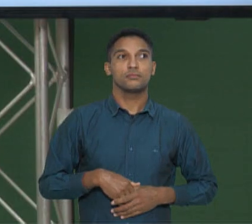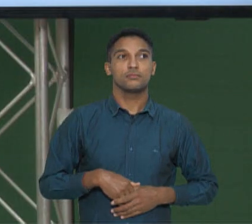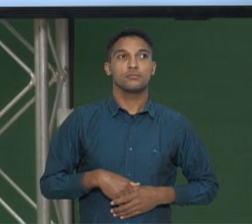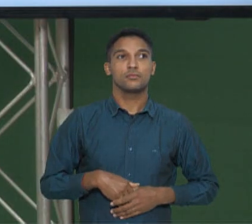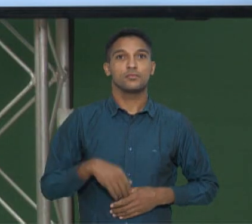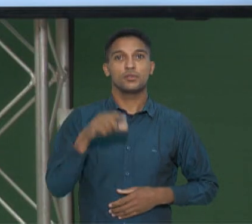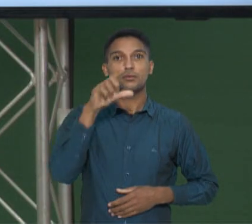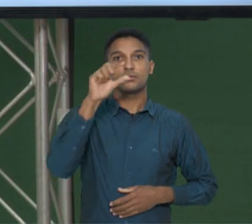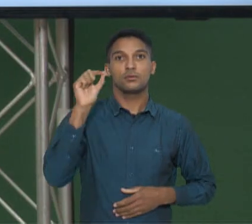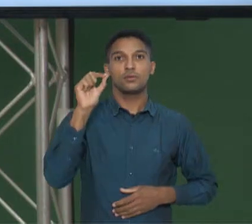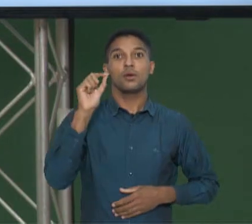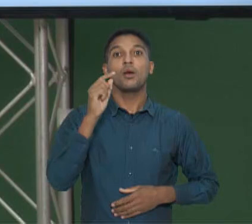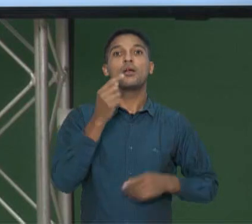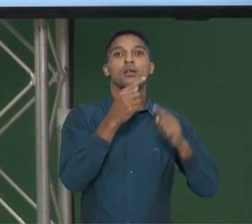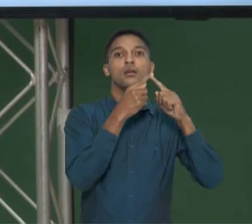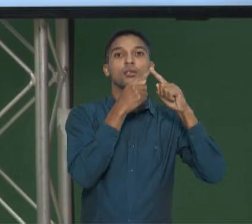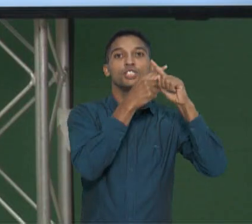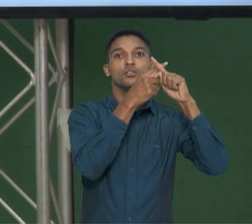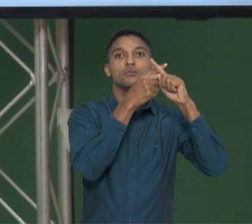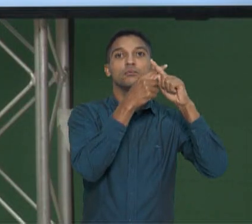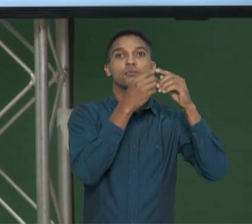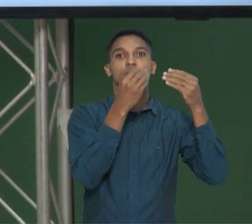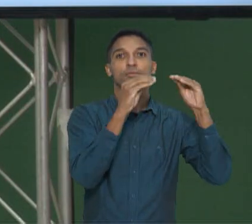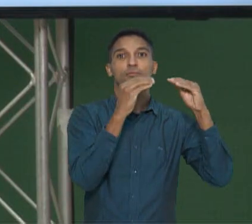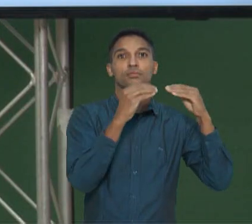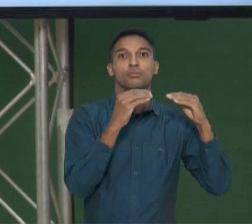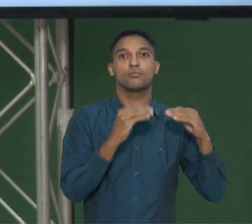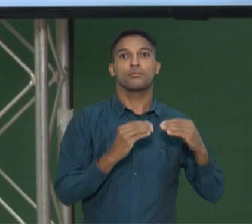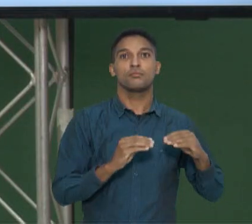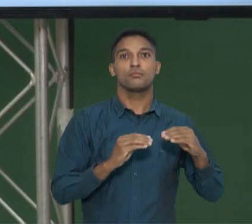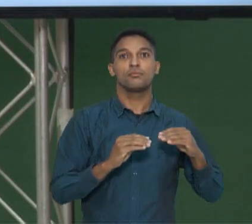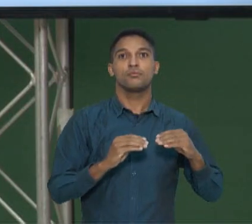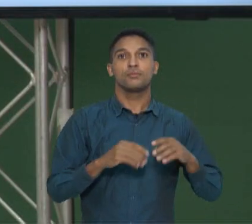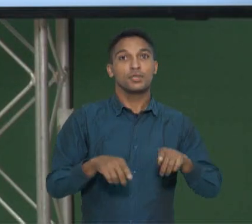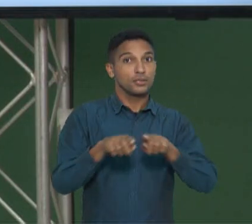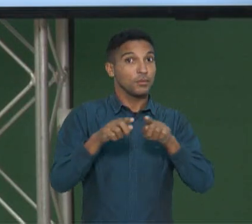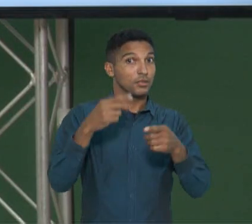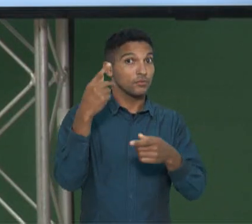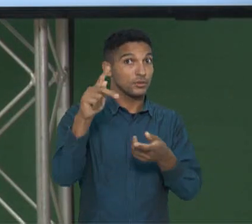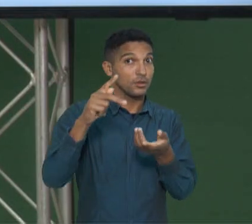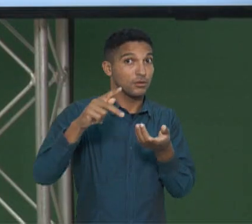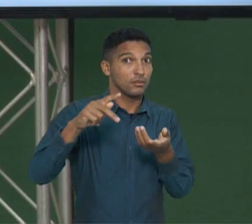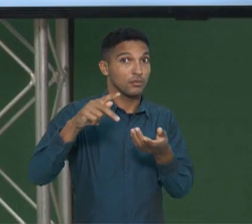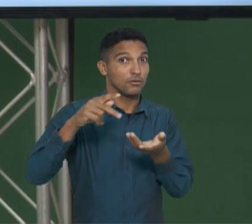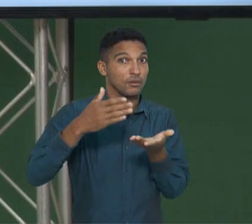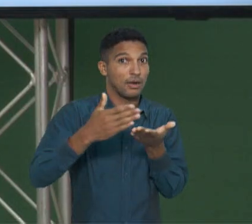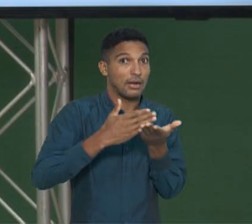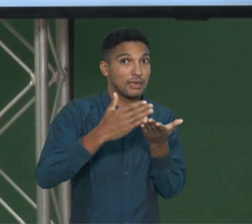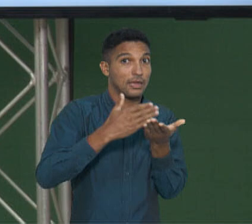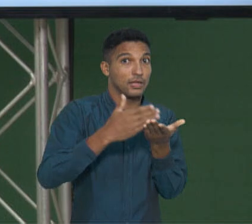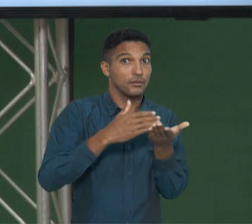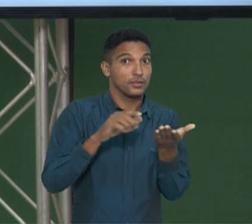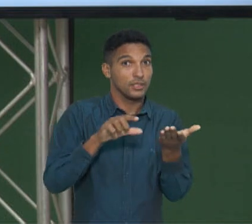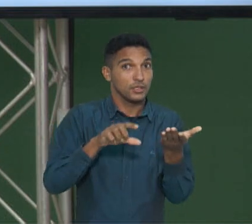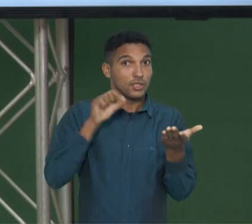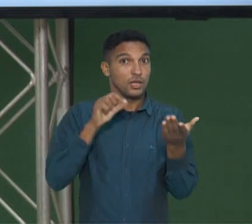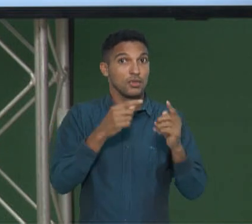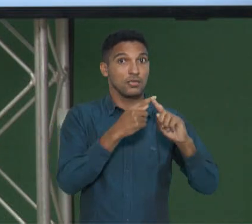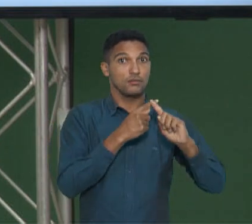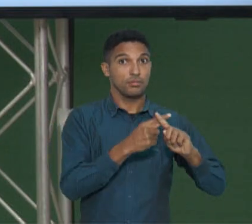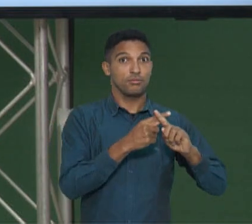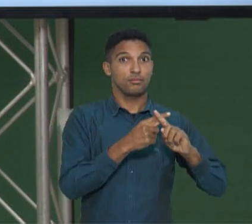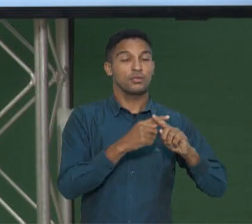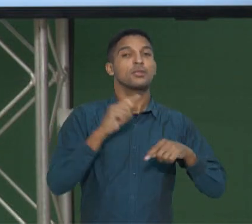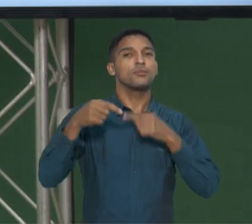com um X, Para você que está em casa, e anote nos seus cadernos a opção e depois, na hora